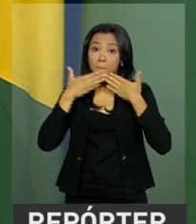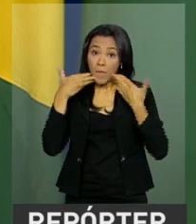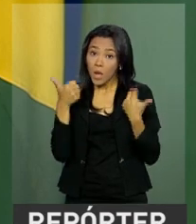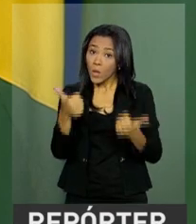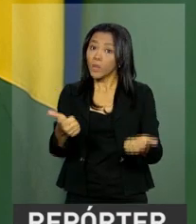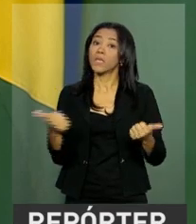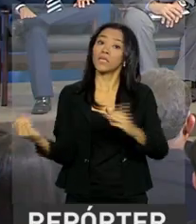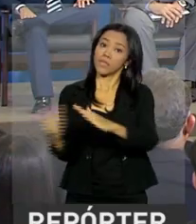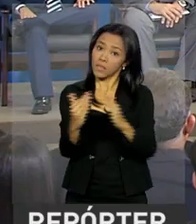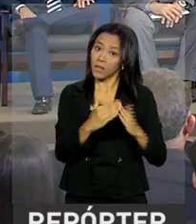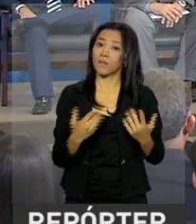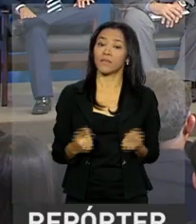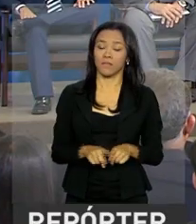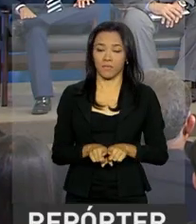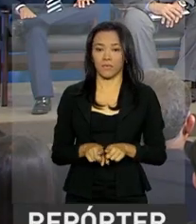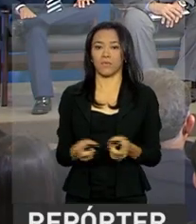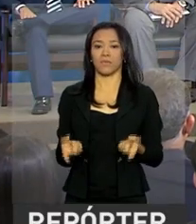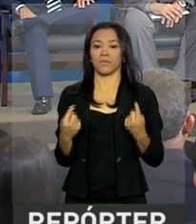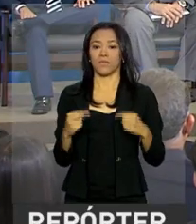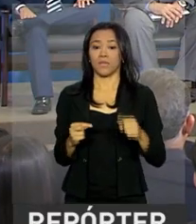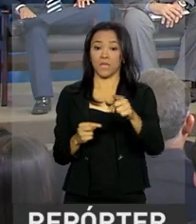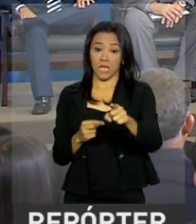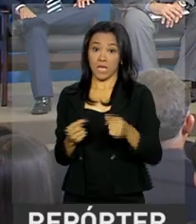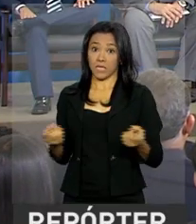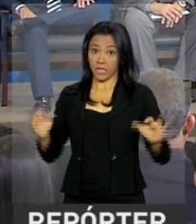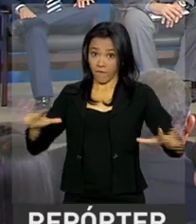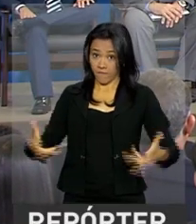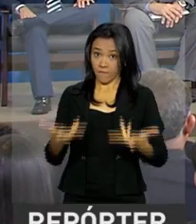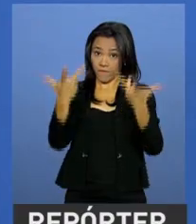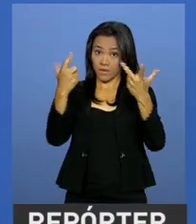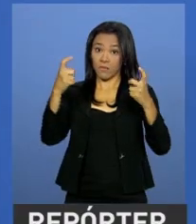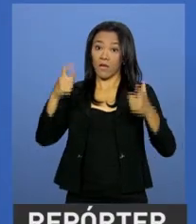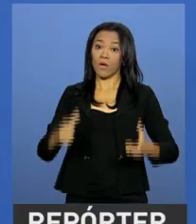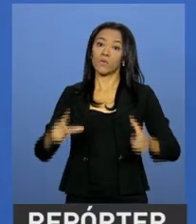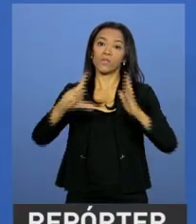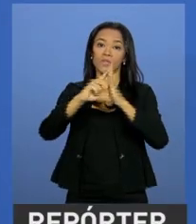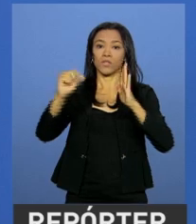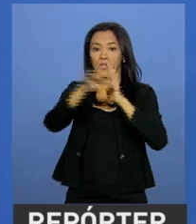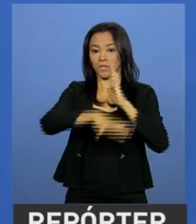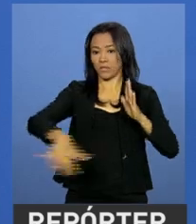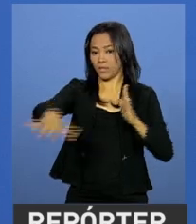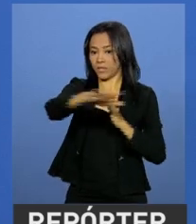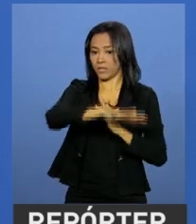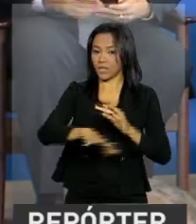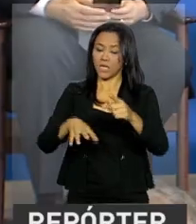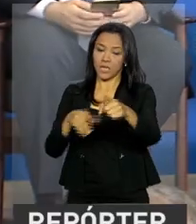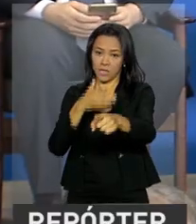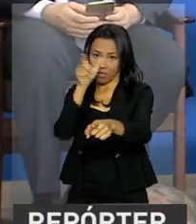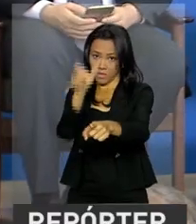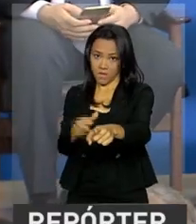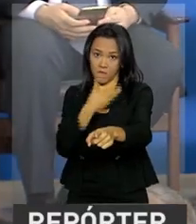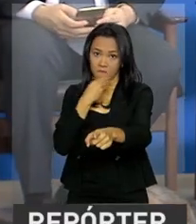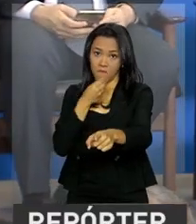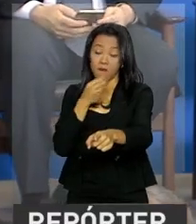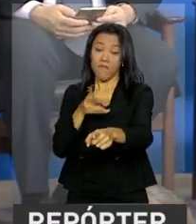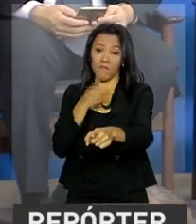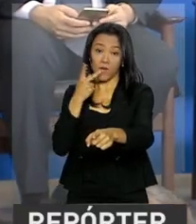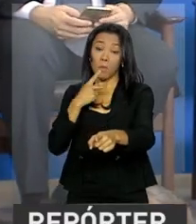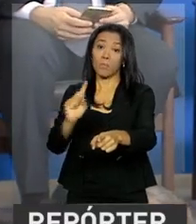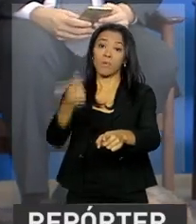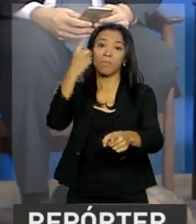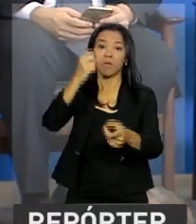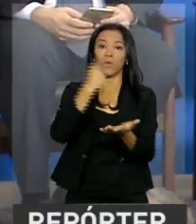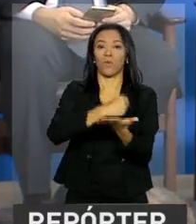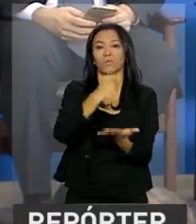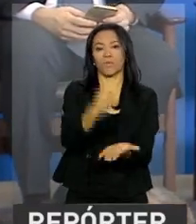condições habitacionais. No evento, no Palácio do Planalto, o ministro das Cidades, Bruno Araújo, também assinou o primeiro contrato da nova